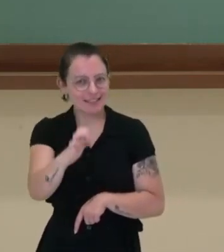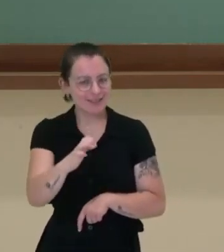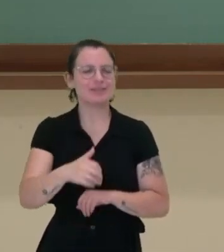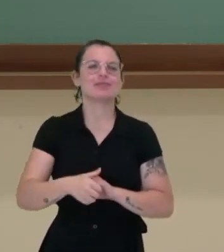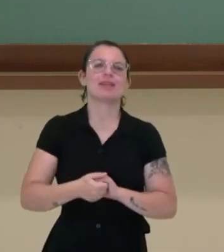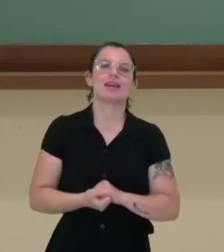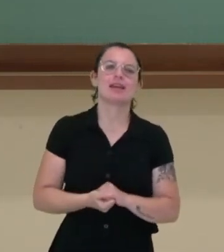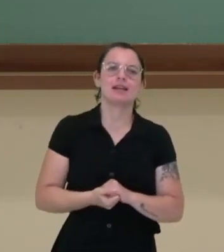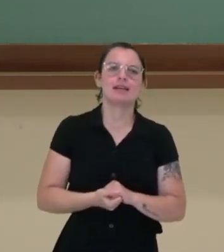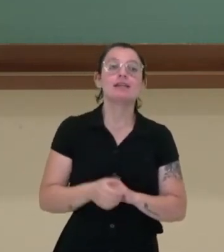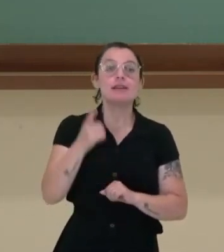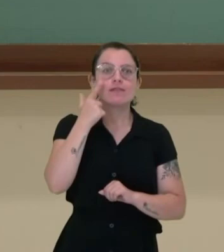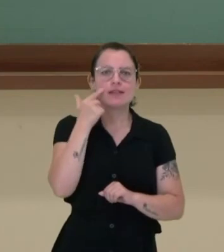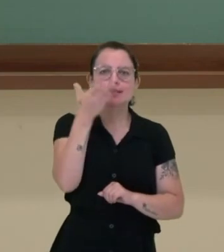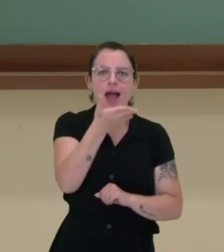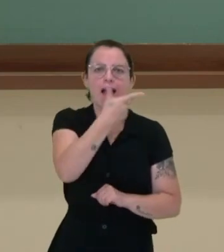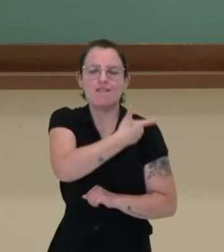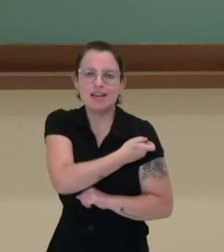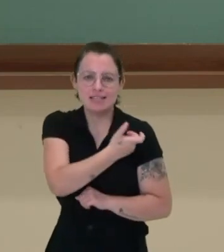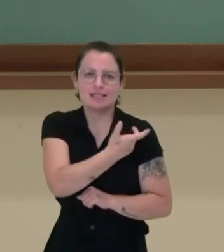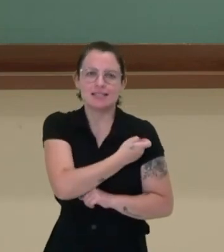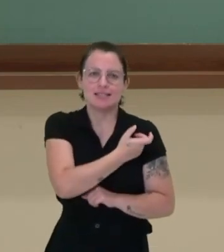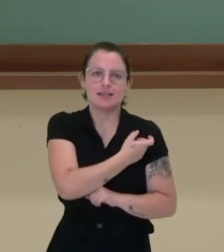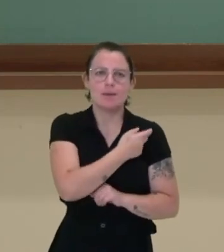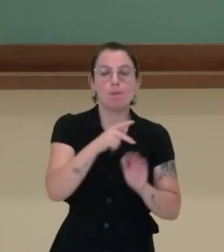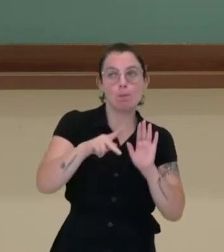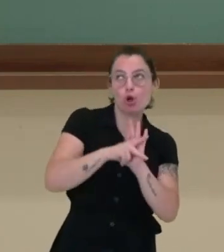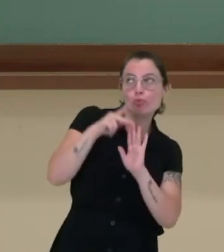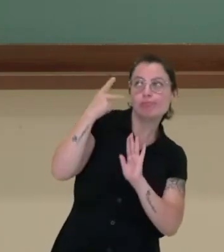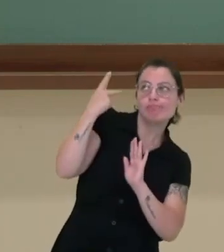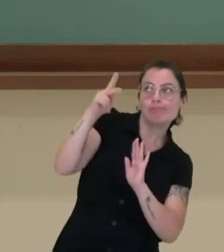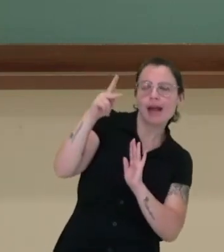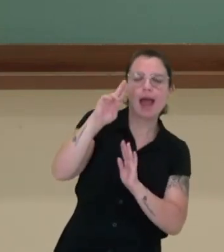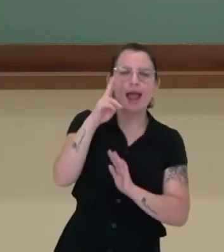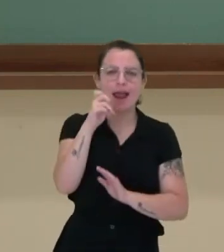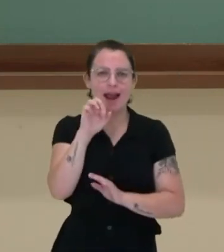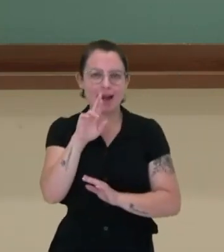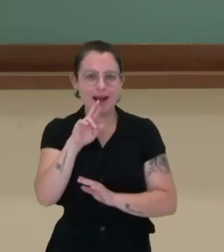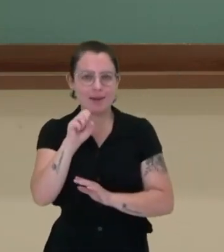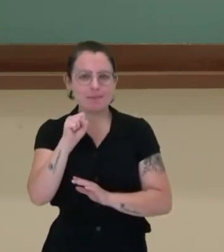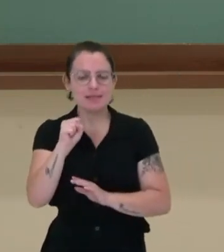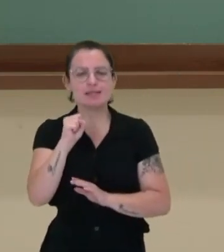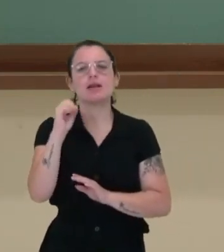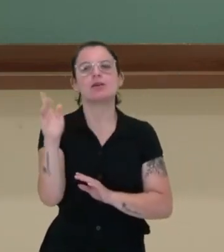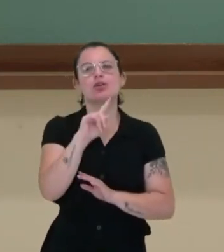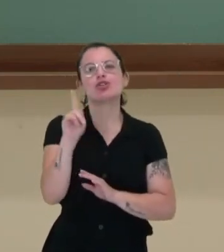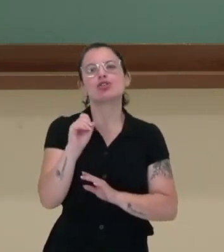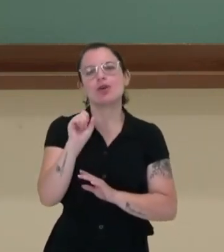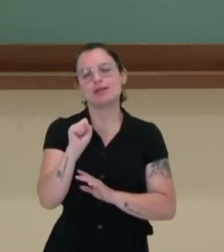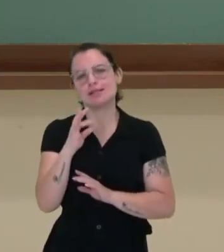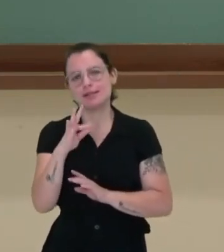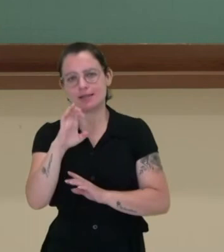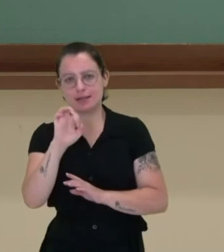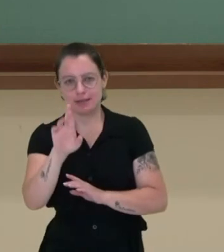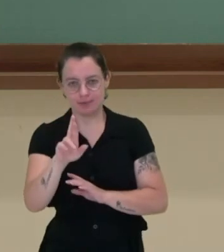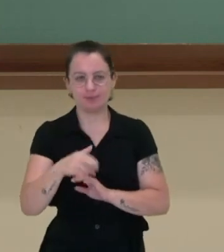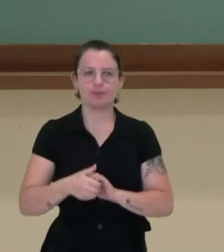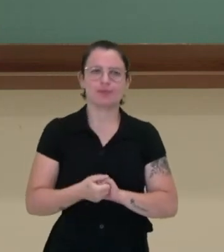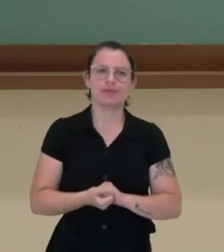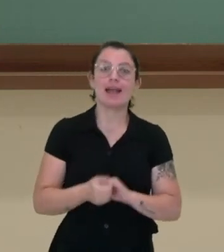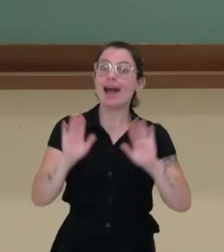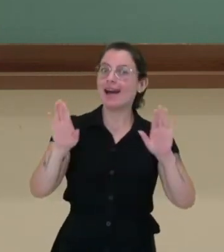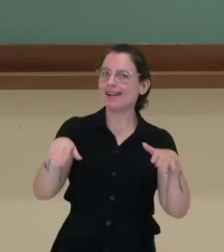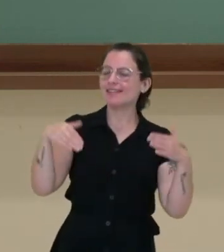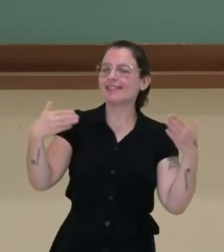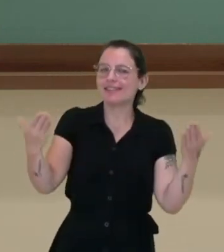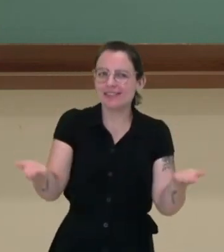Então, esta vacina aqui para herpes zoster, ok? Então, vamos à